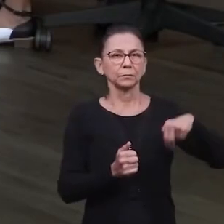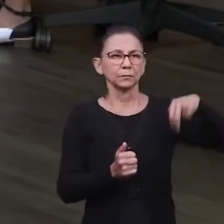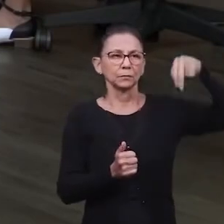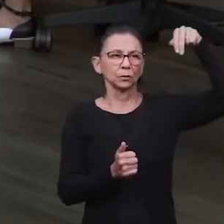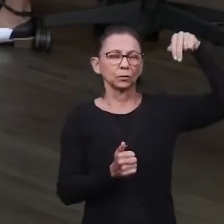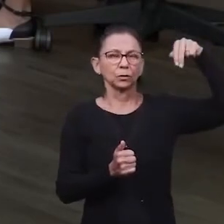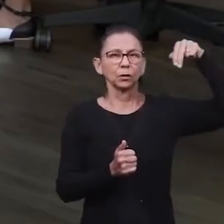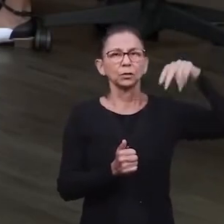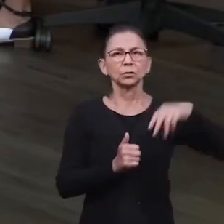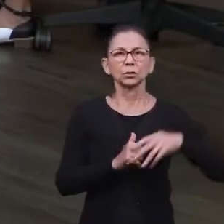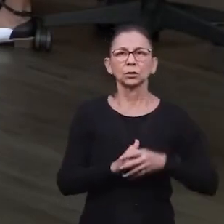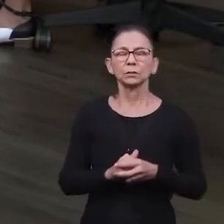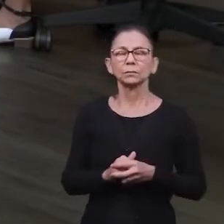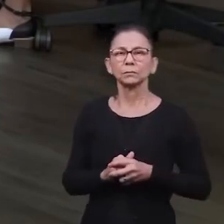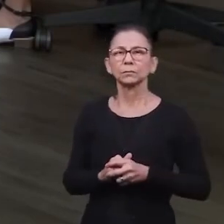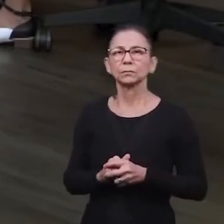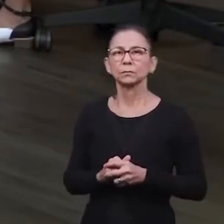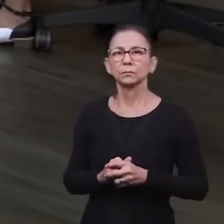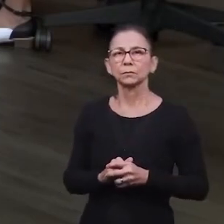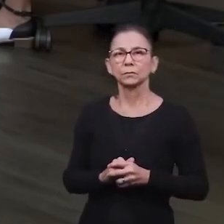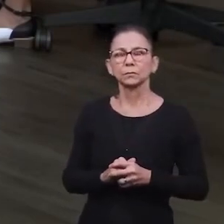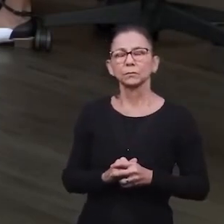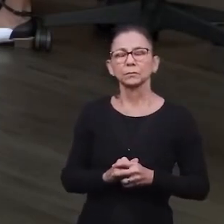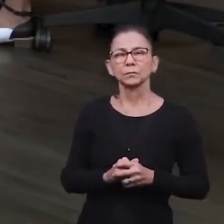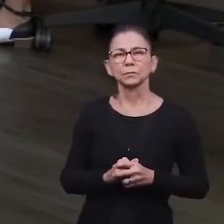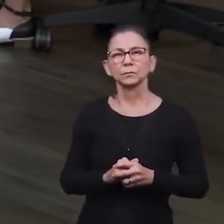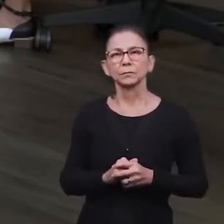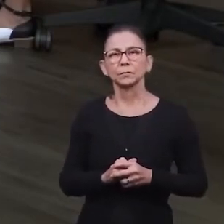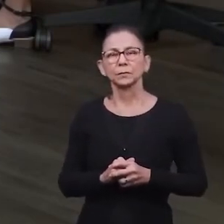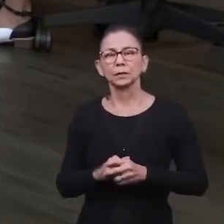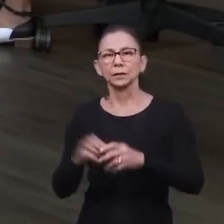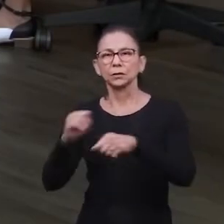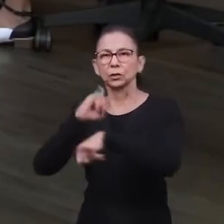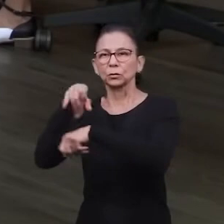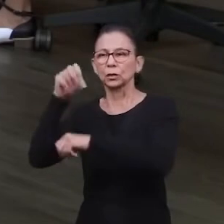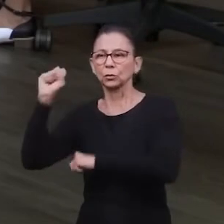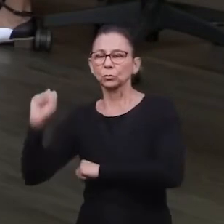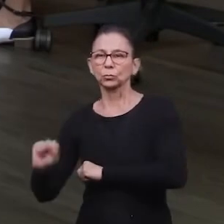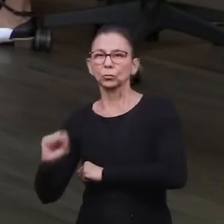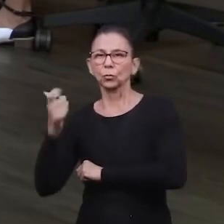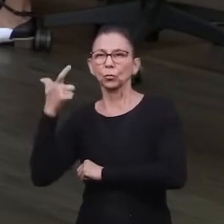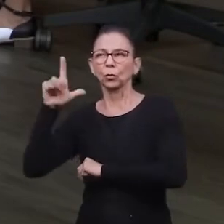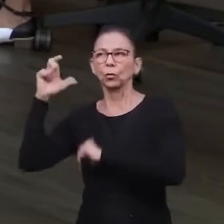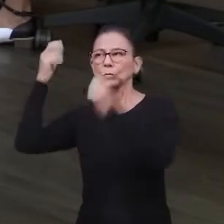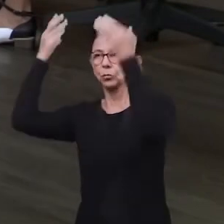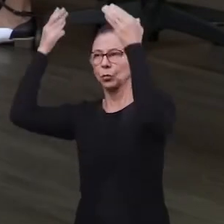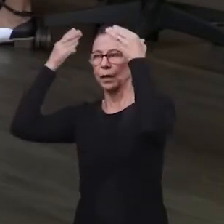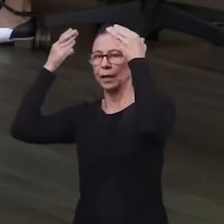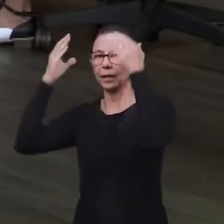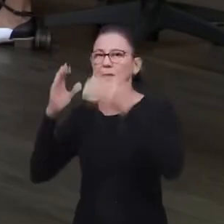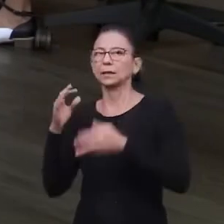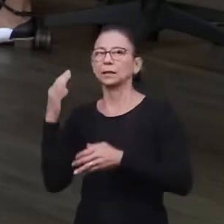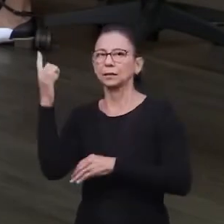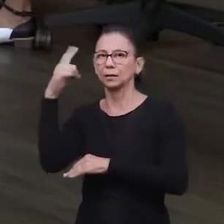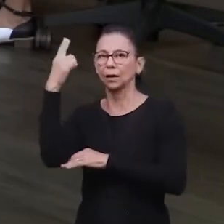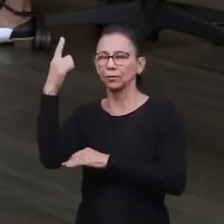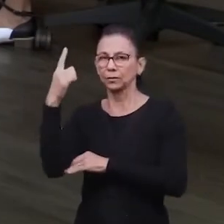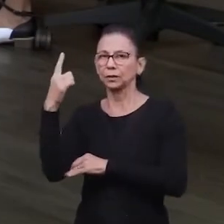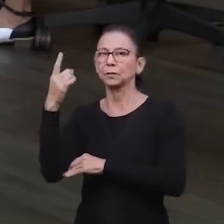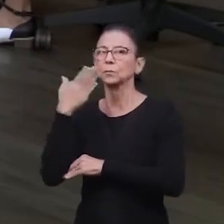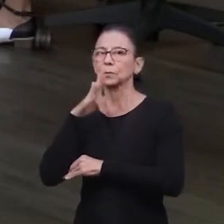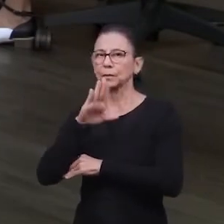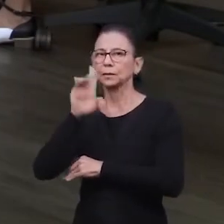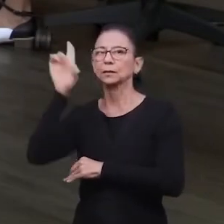ficou com o Reino do Norte, Israel, e Reoboão ficou com o Reino do Sul, que é Jerusalém. Onde é que estava o quê? O reino de Davi,